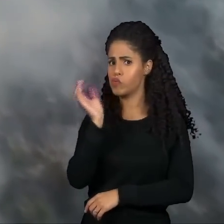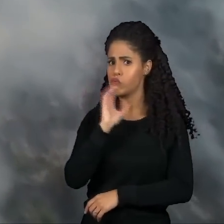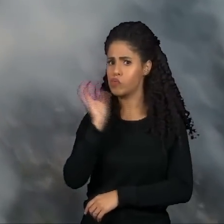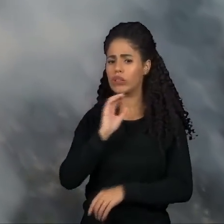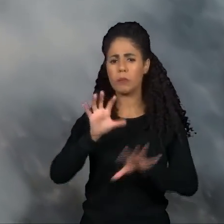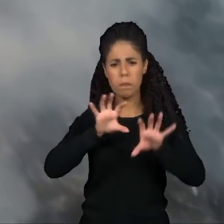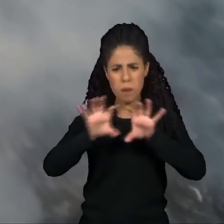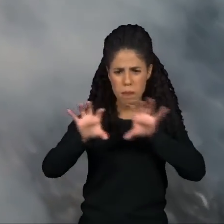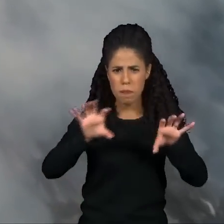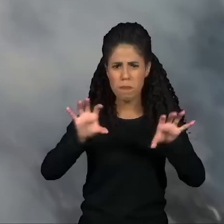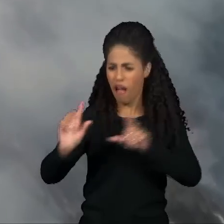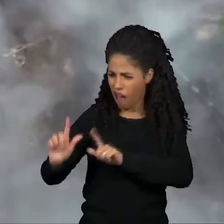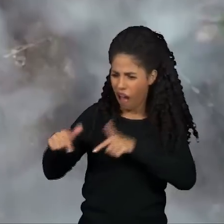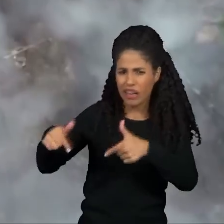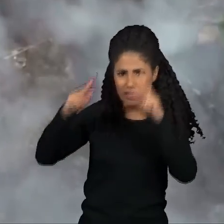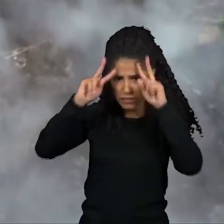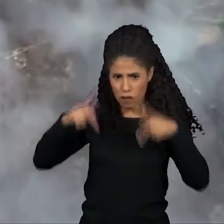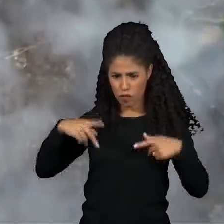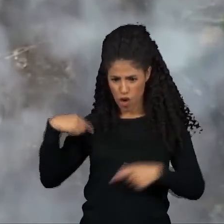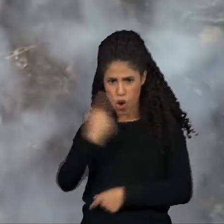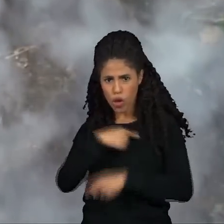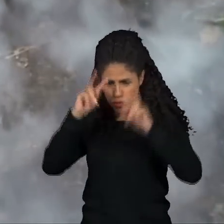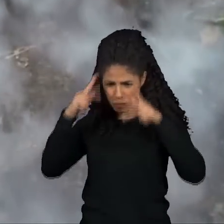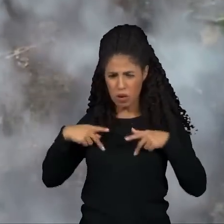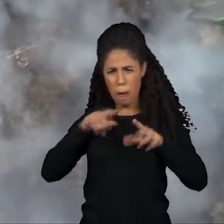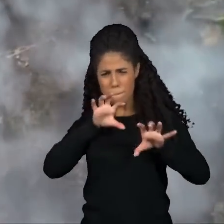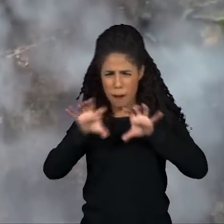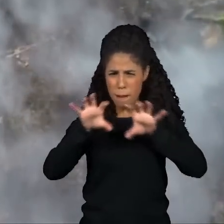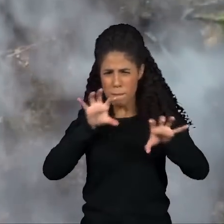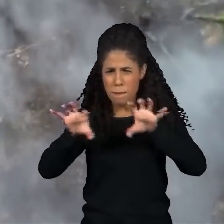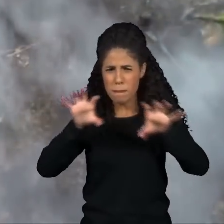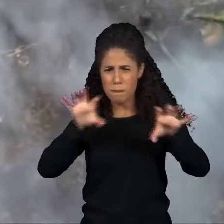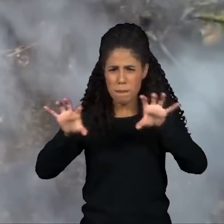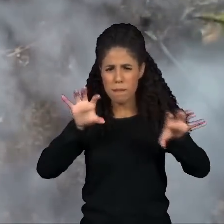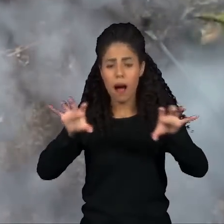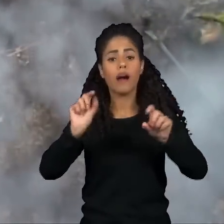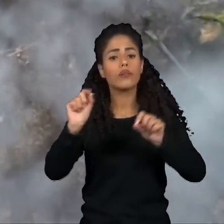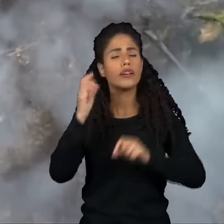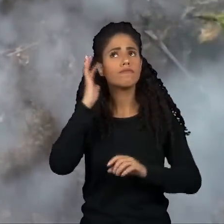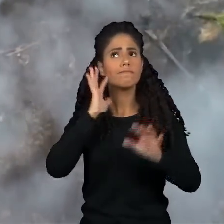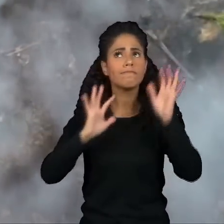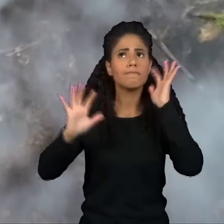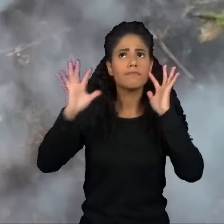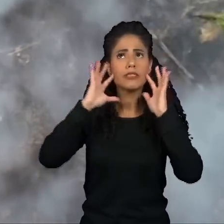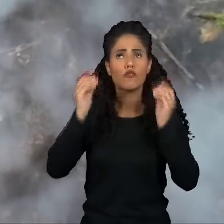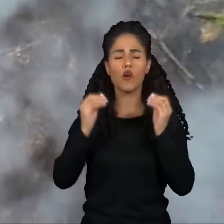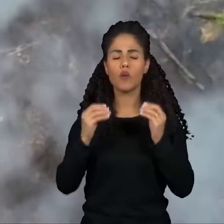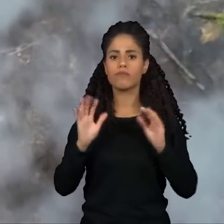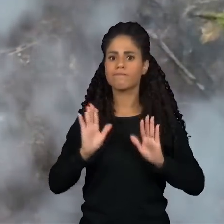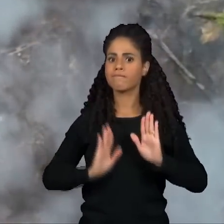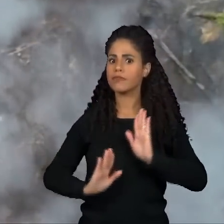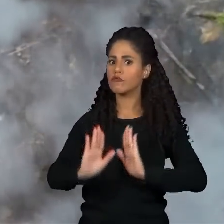das ações humanas sobre os fenômenos naturais deveriam nos fazer pensar em tomar outros rumos. Nos